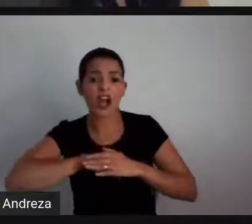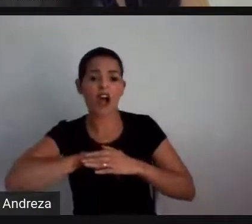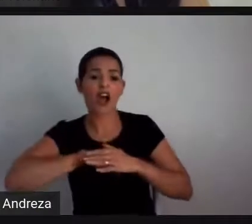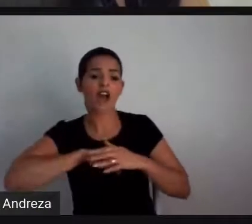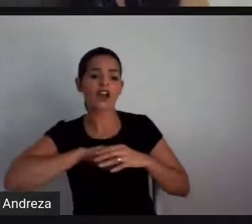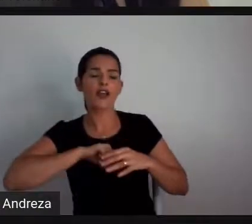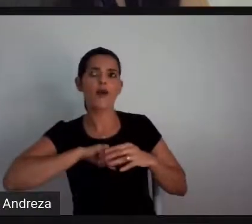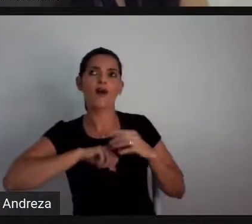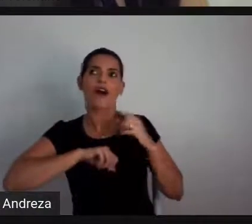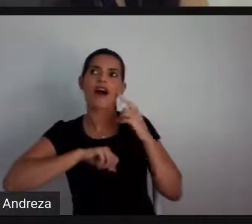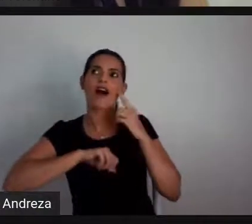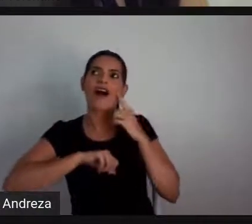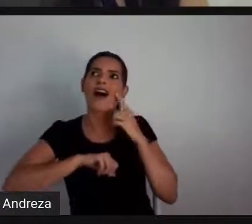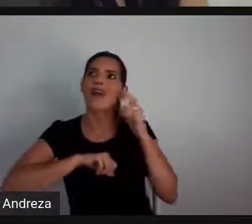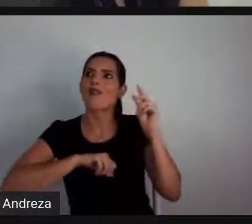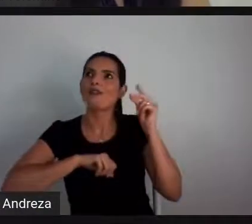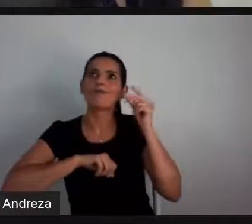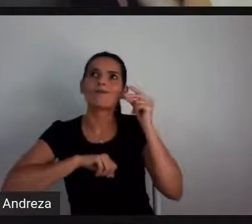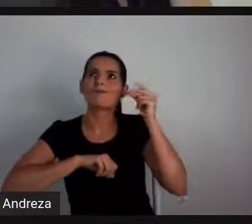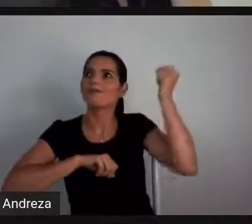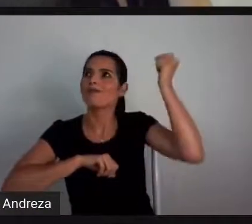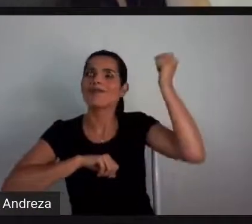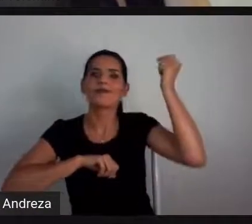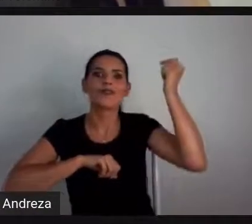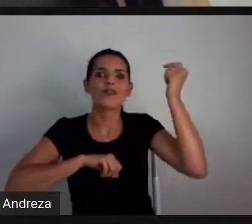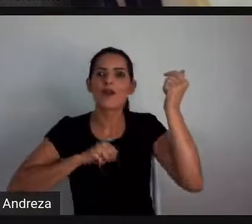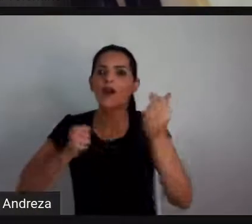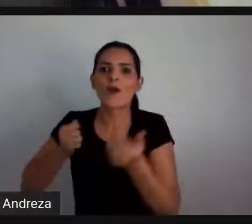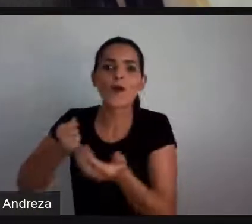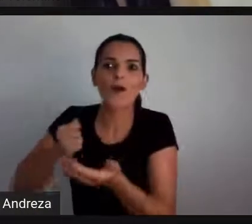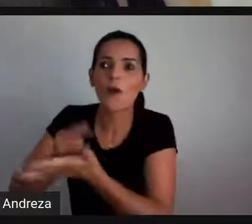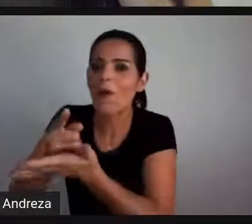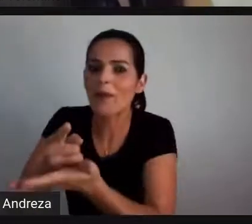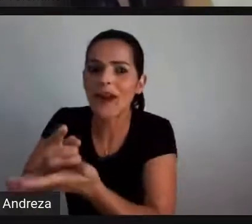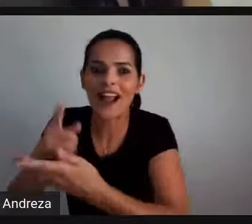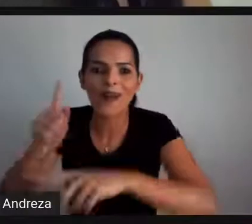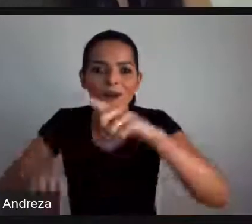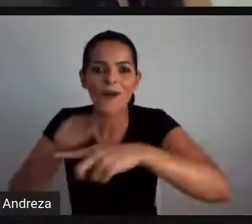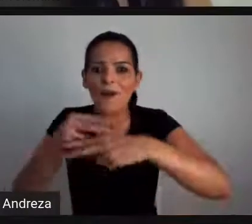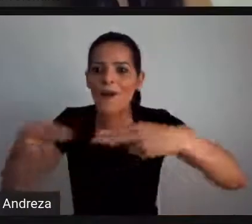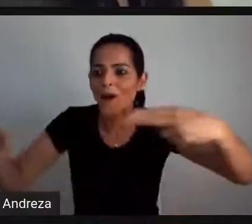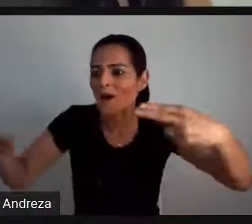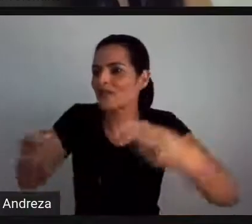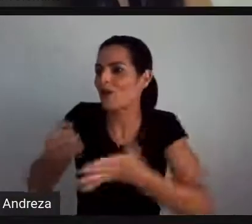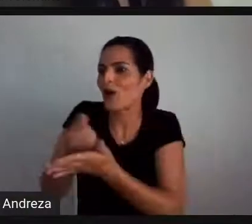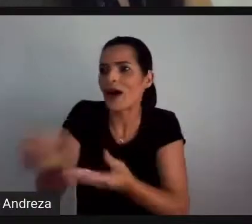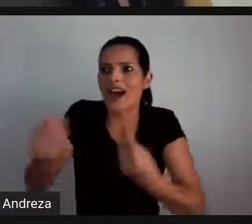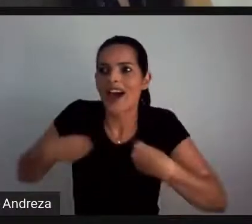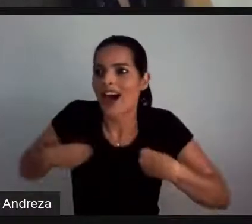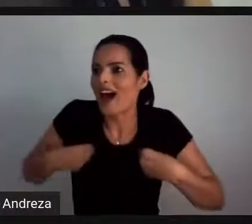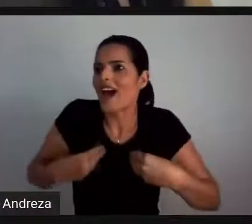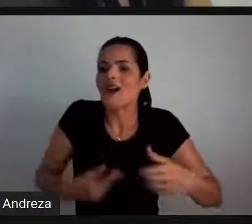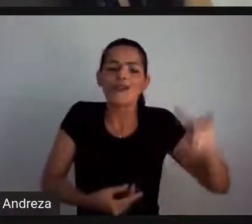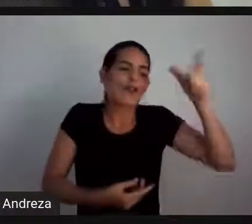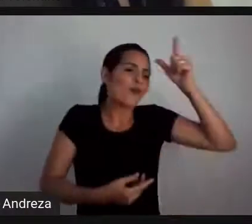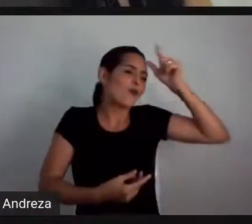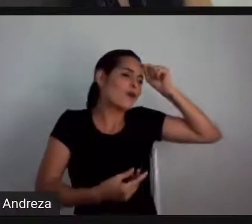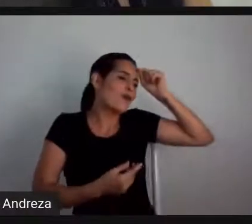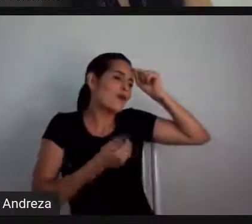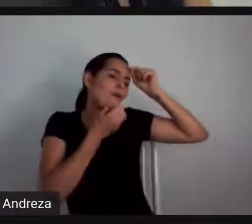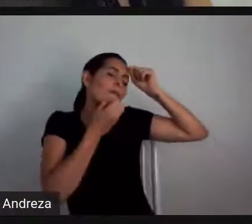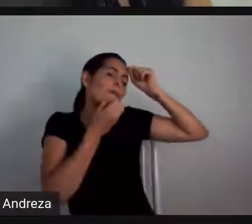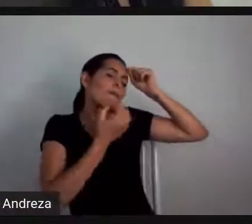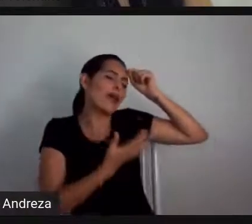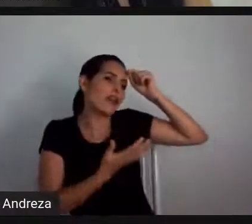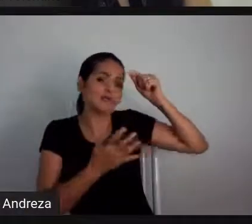isso. Estou pondo entre aspas, porque na verdade não é uma escolha consciente. Eu vou comprar o afeto daquela outra pessoa. Não, mas de